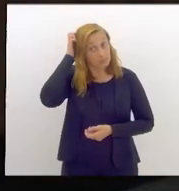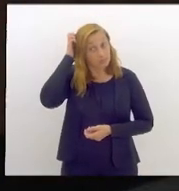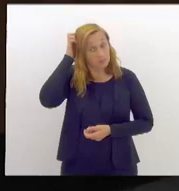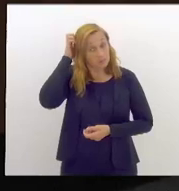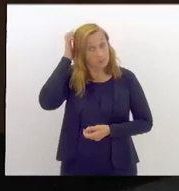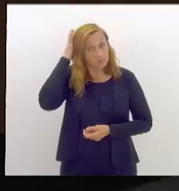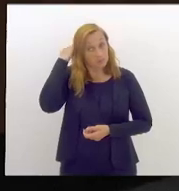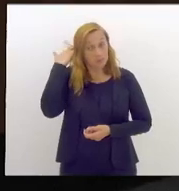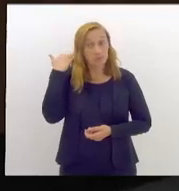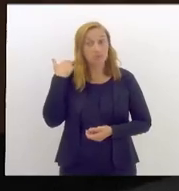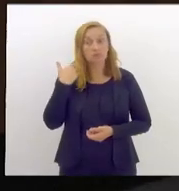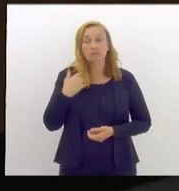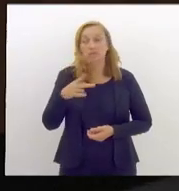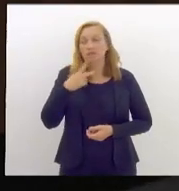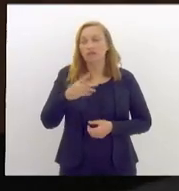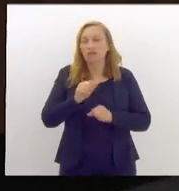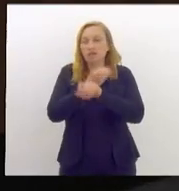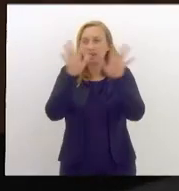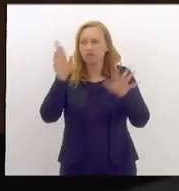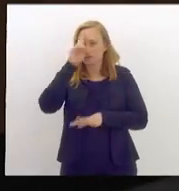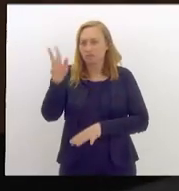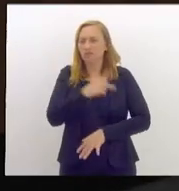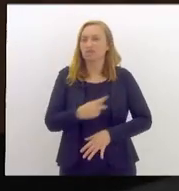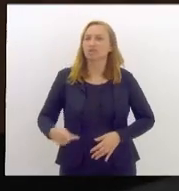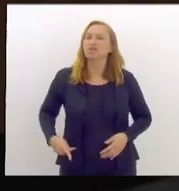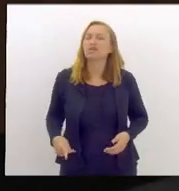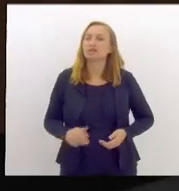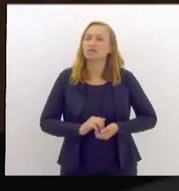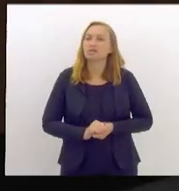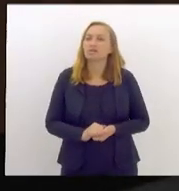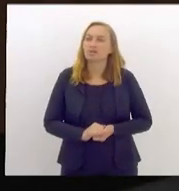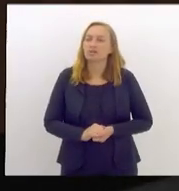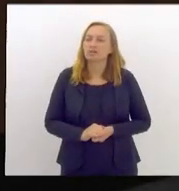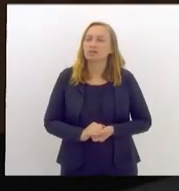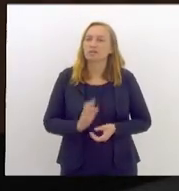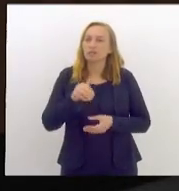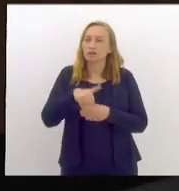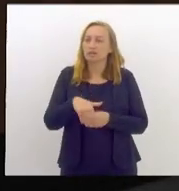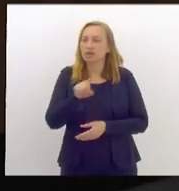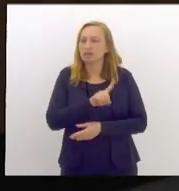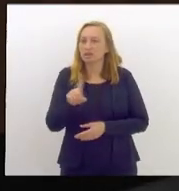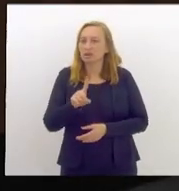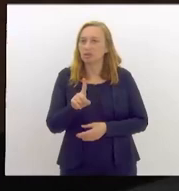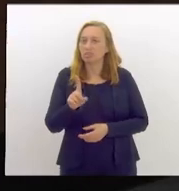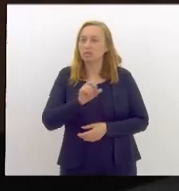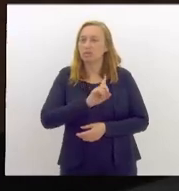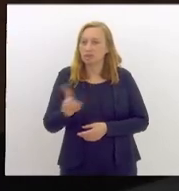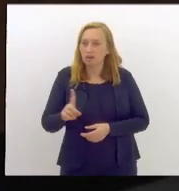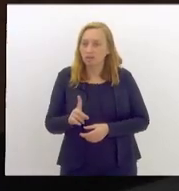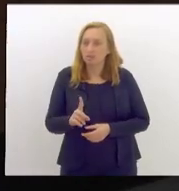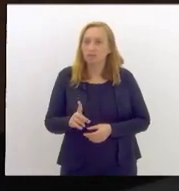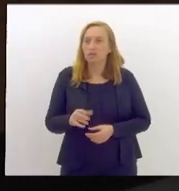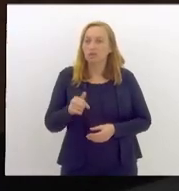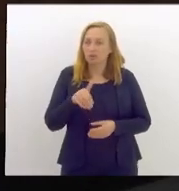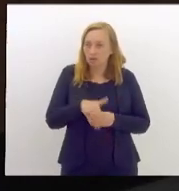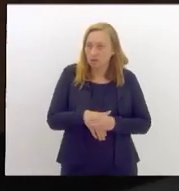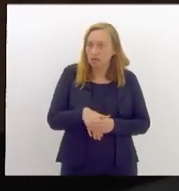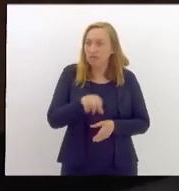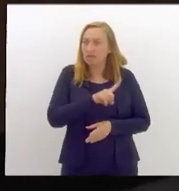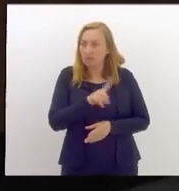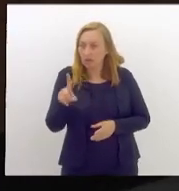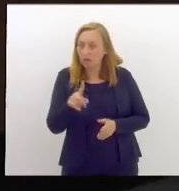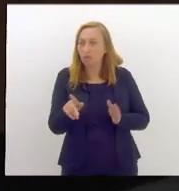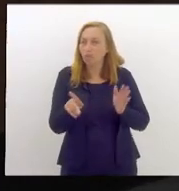só para deixar claro aqui Presidente eu vou votar não duas vezes então eu votei não